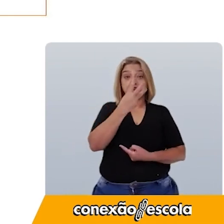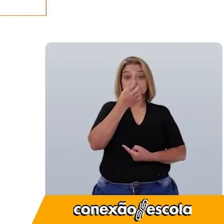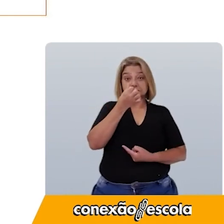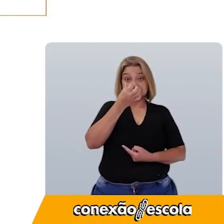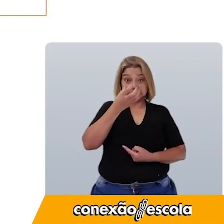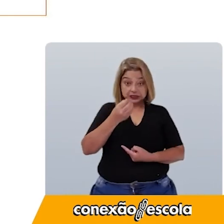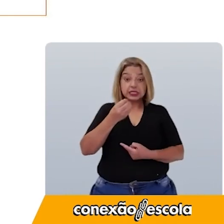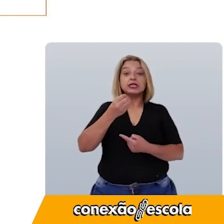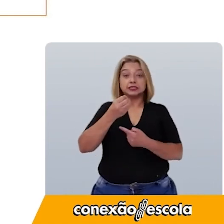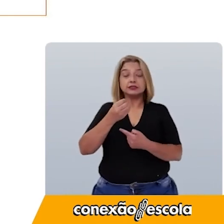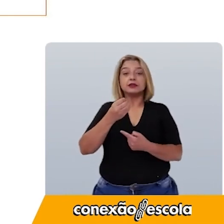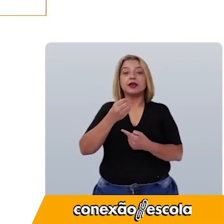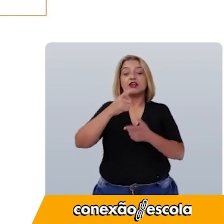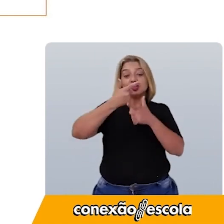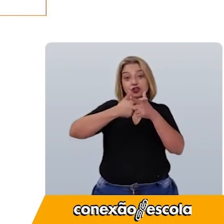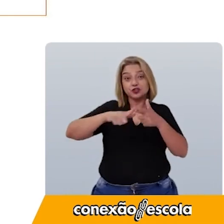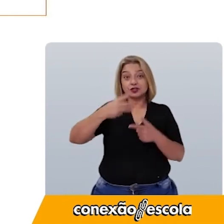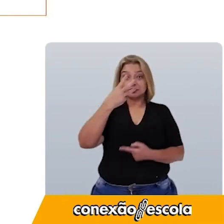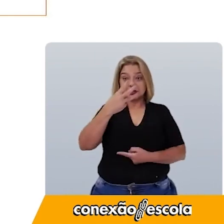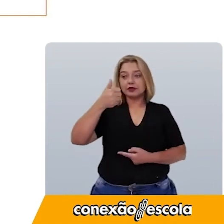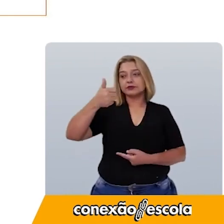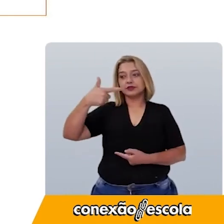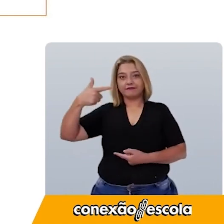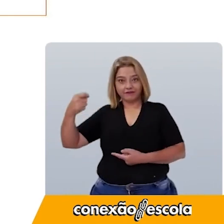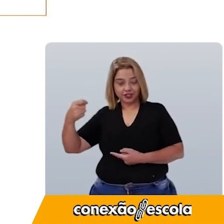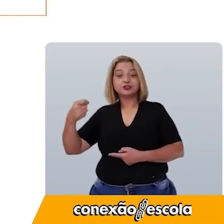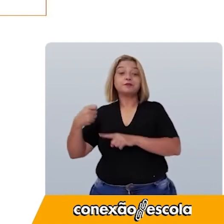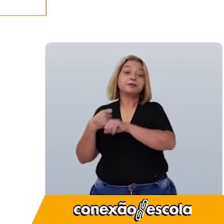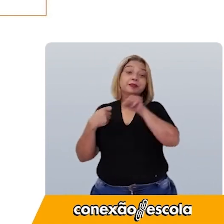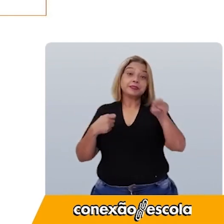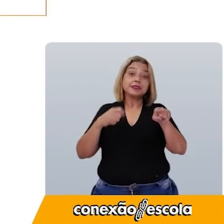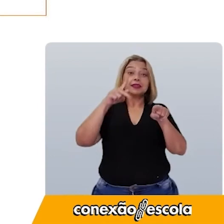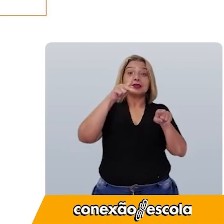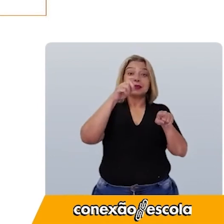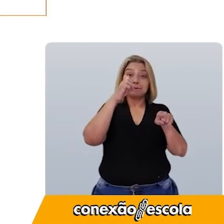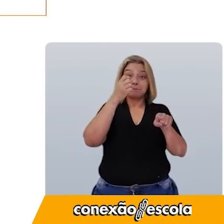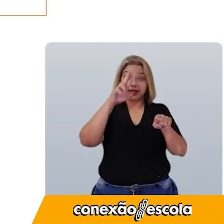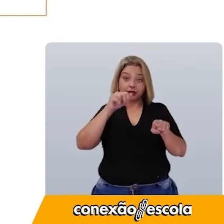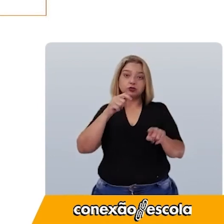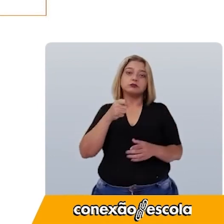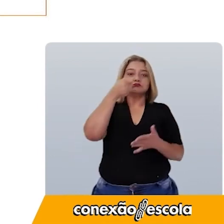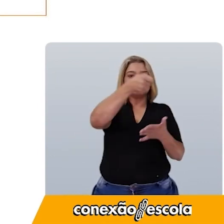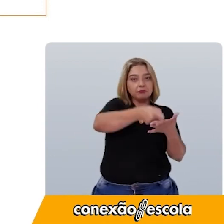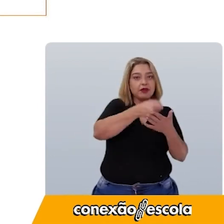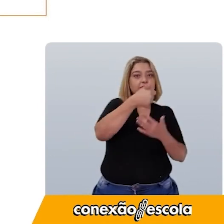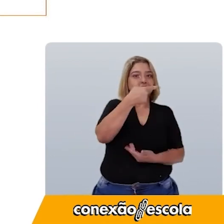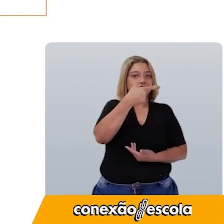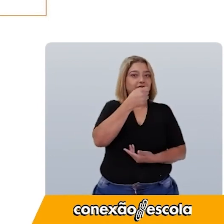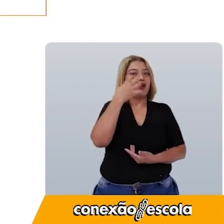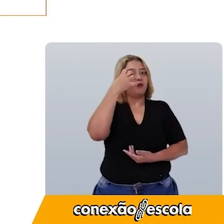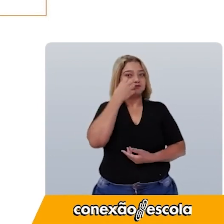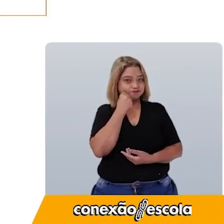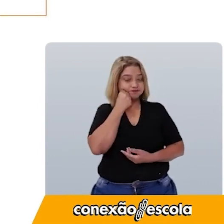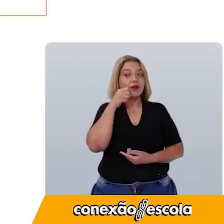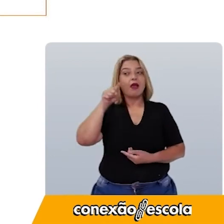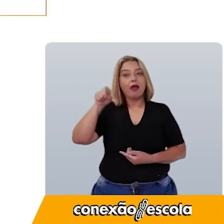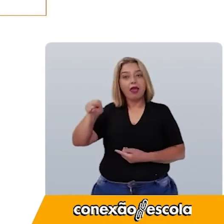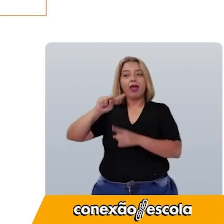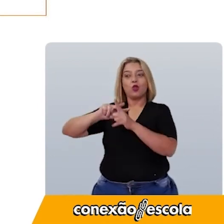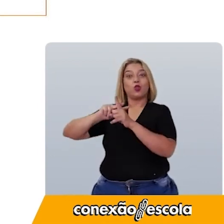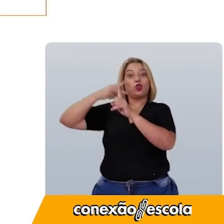Pedro receber R$ 120. Porém, como Ana investiu o dobro, ela receberá o